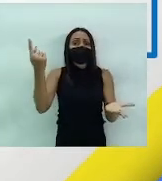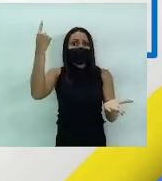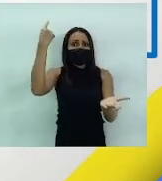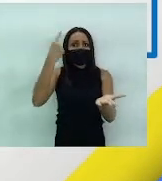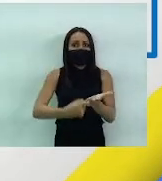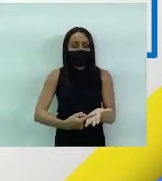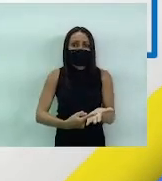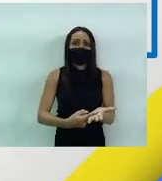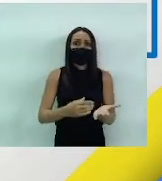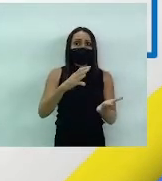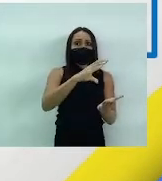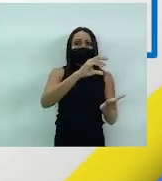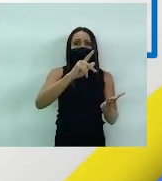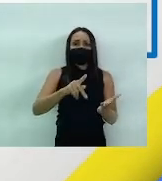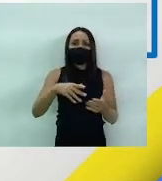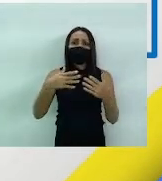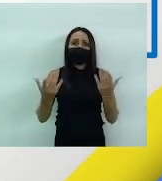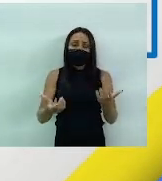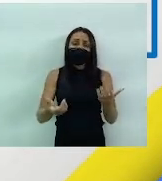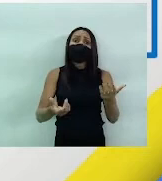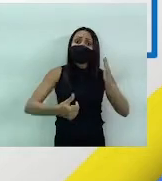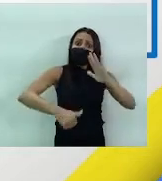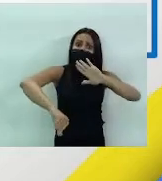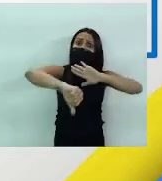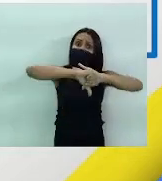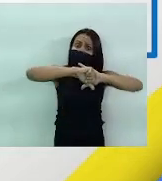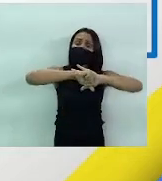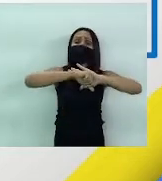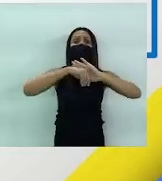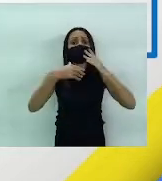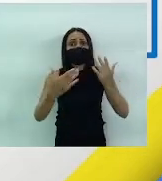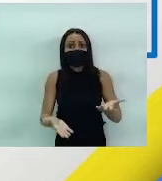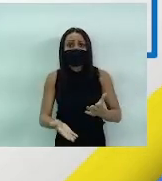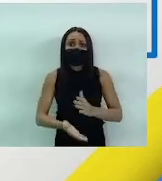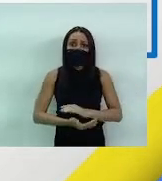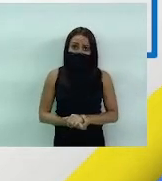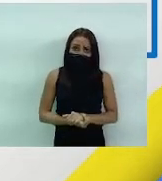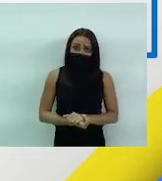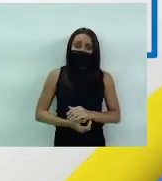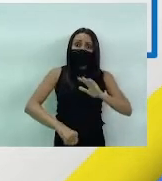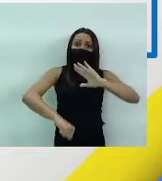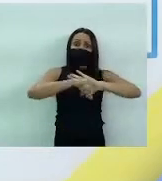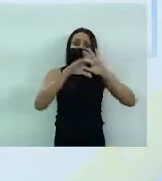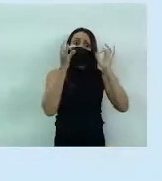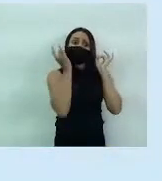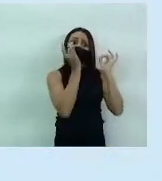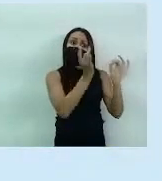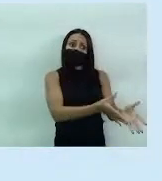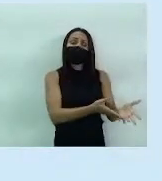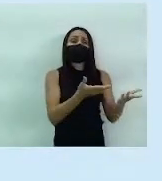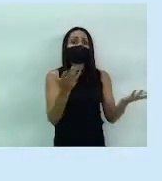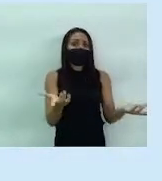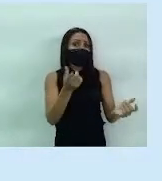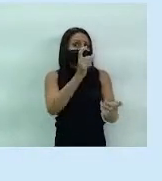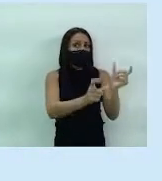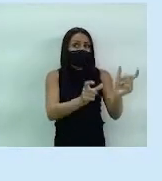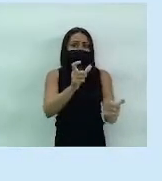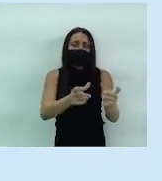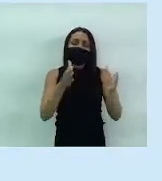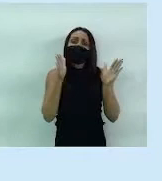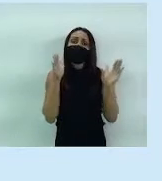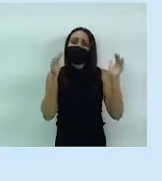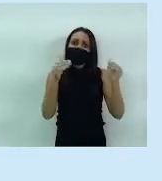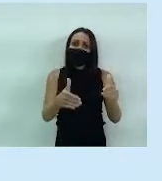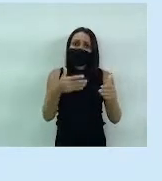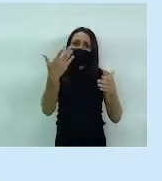Penal, ele está cometendo um crime e estaria em curso nas penas do crime de abandono intelectual. Então, a gente enfatizou lá